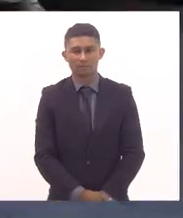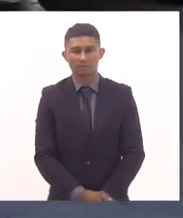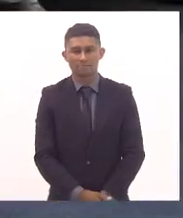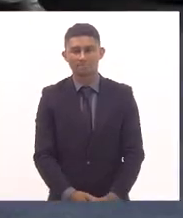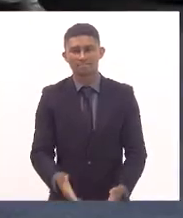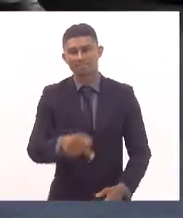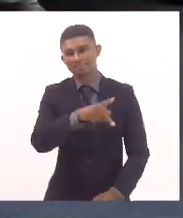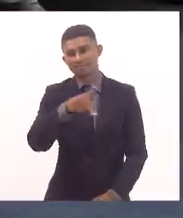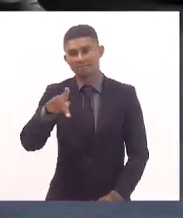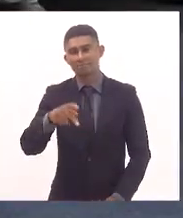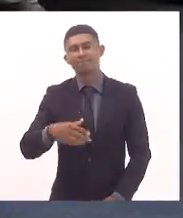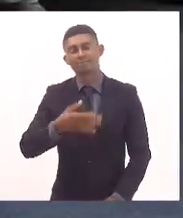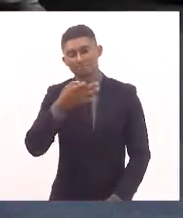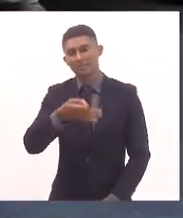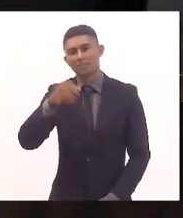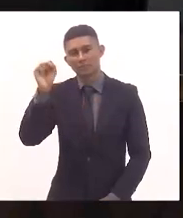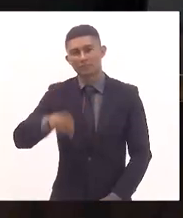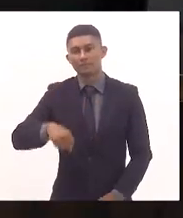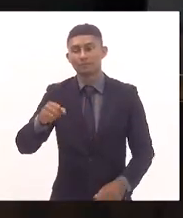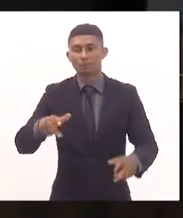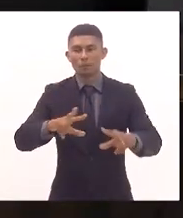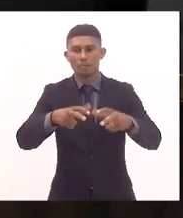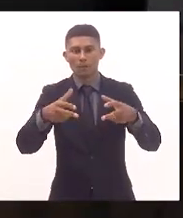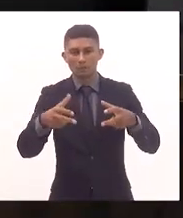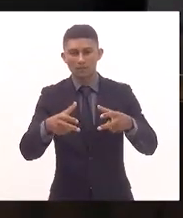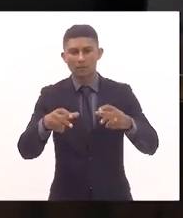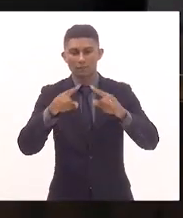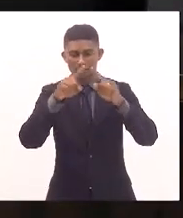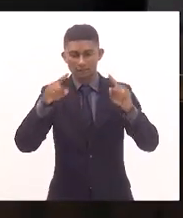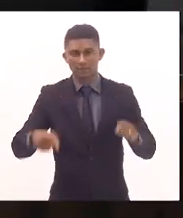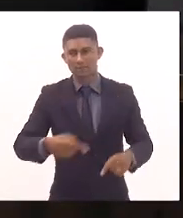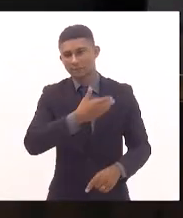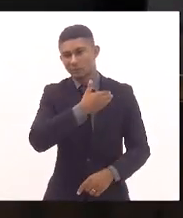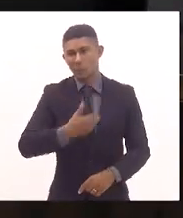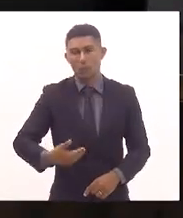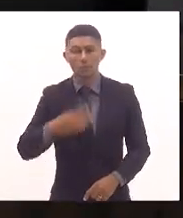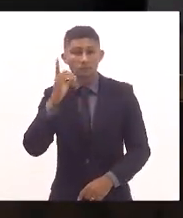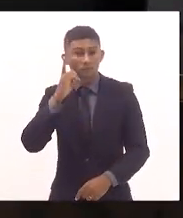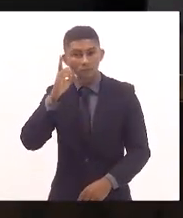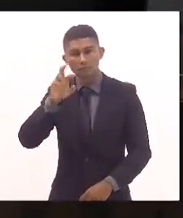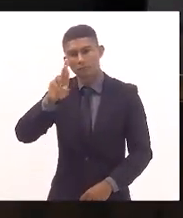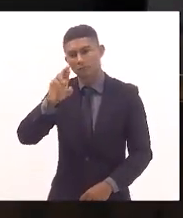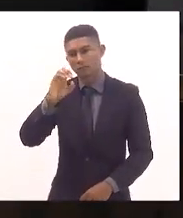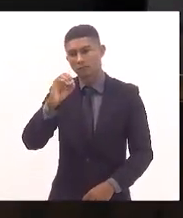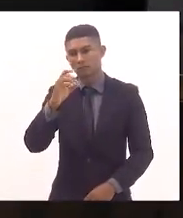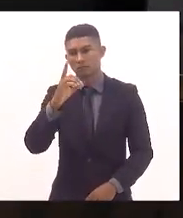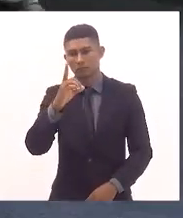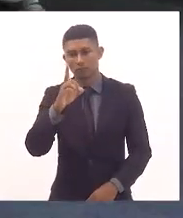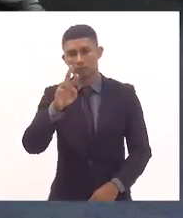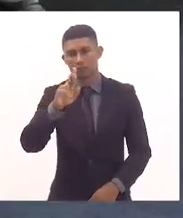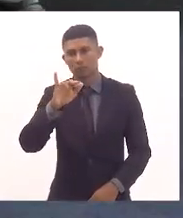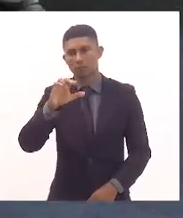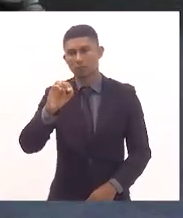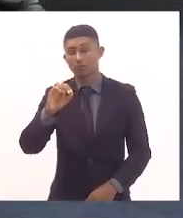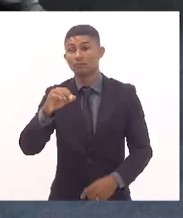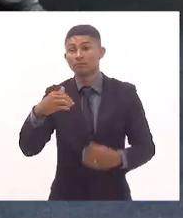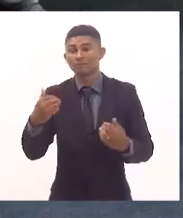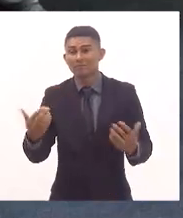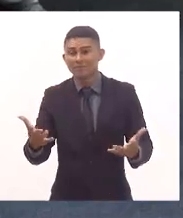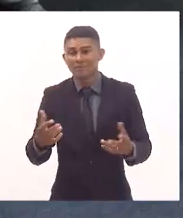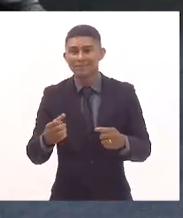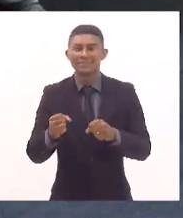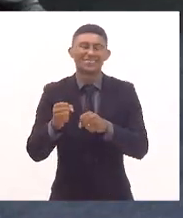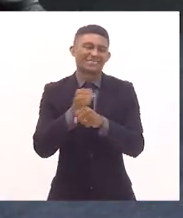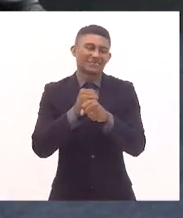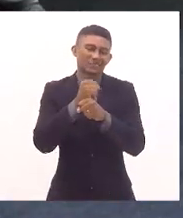Presidente, no mérito, favorável. Pela Comissão de Servidores Públicos, deputado Rodrigo Amorim. Presidente, depois de mais de 200 anos